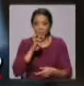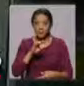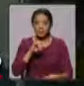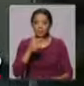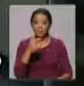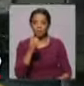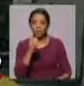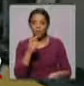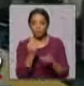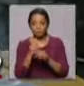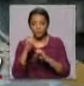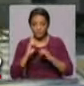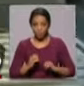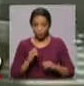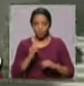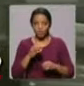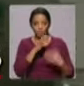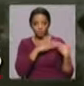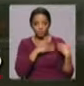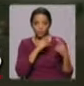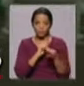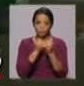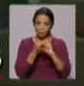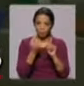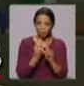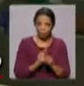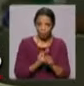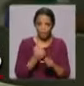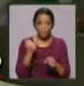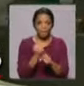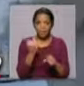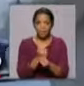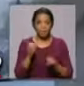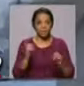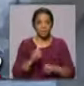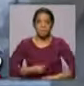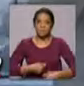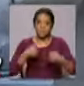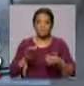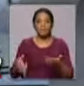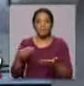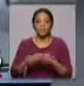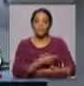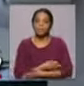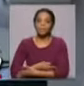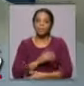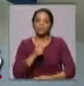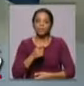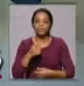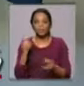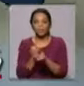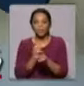das células responsáveis porar o alimento a energia não funcionamente provocando nos bebés danos